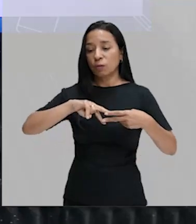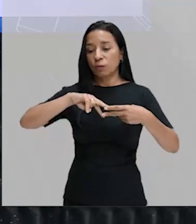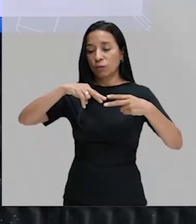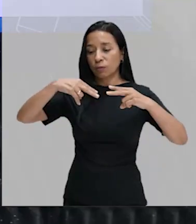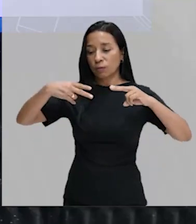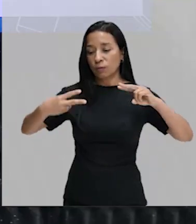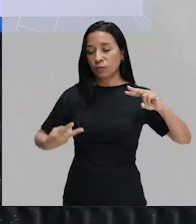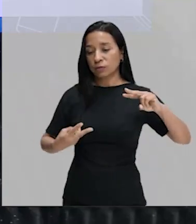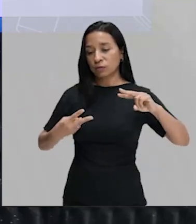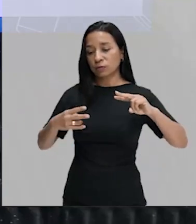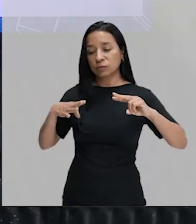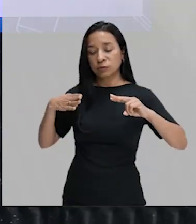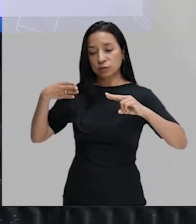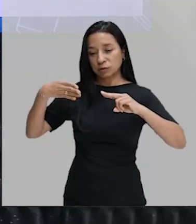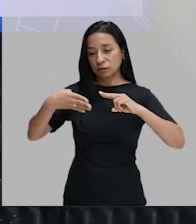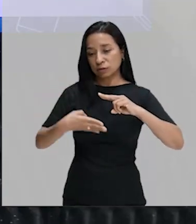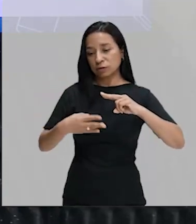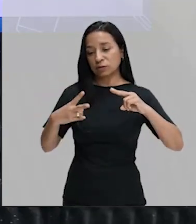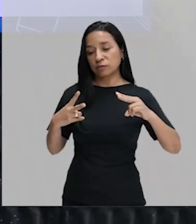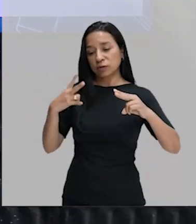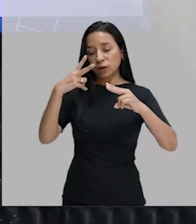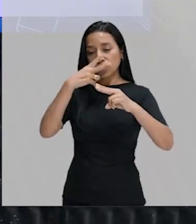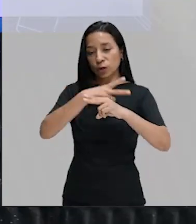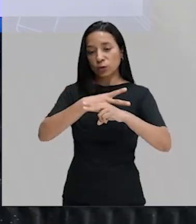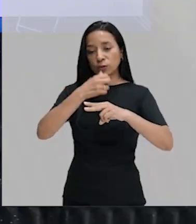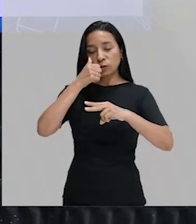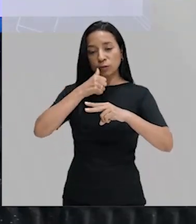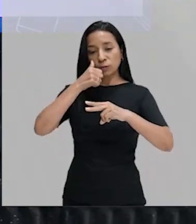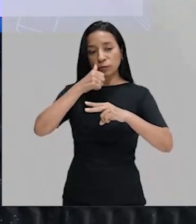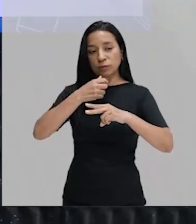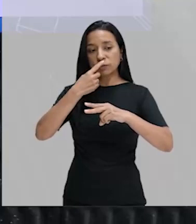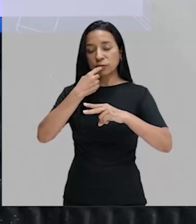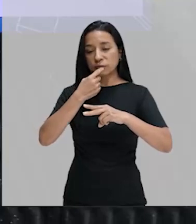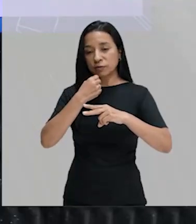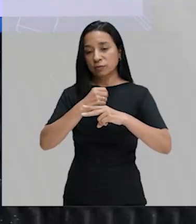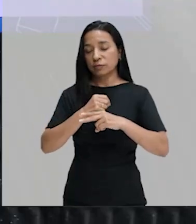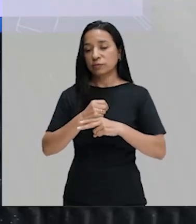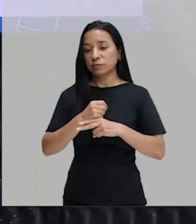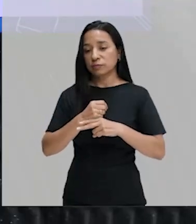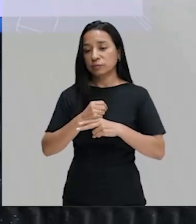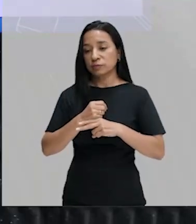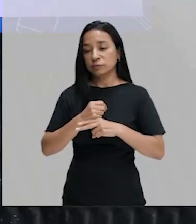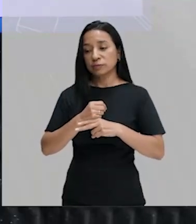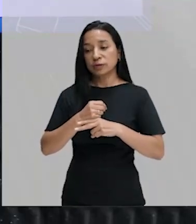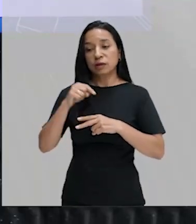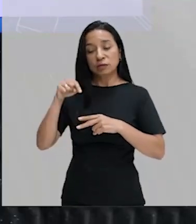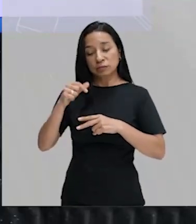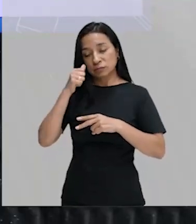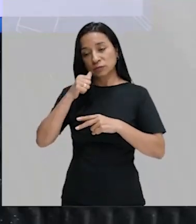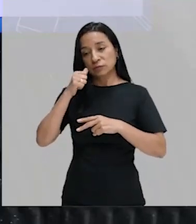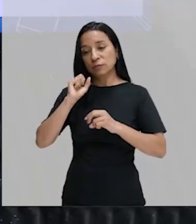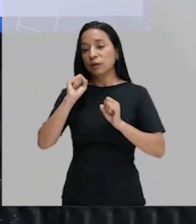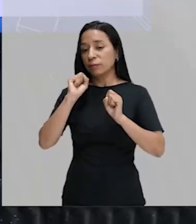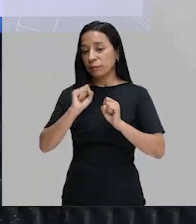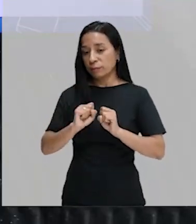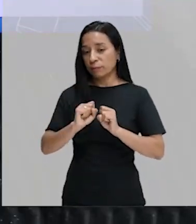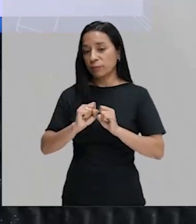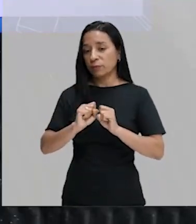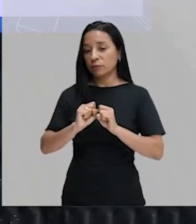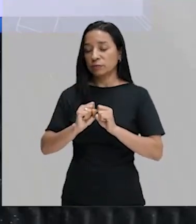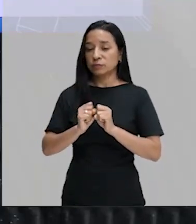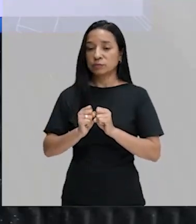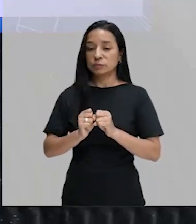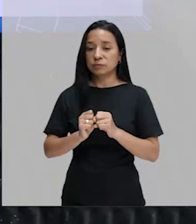e cruzar com a fêmea vermelha. A fêmea vermelha ela só pode ser hemizigótica, porque ela só tem um único